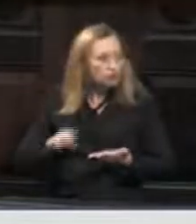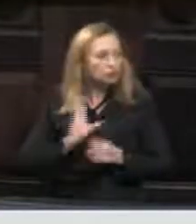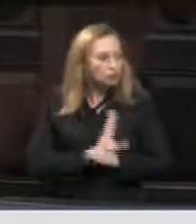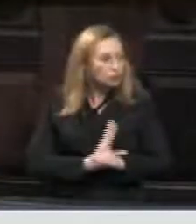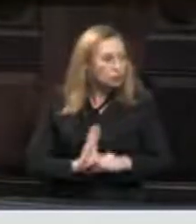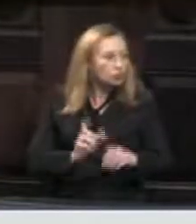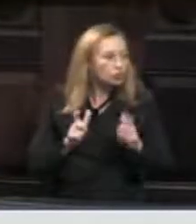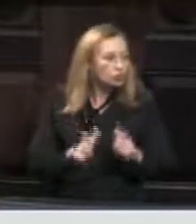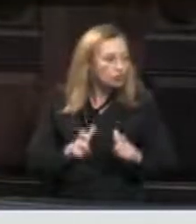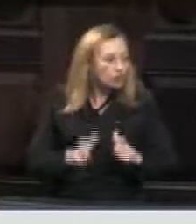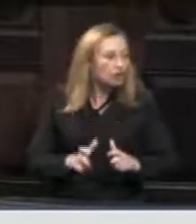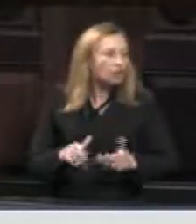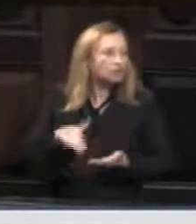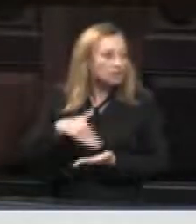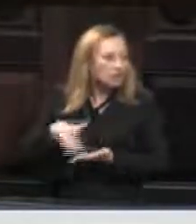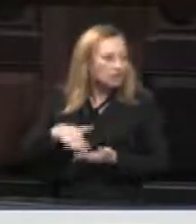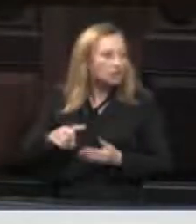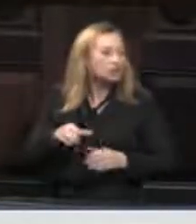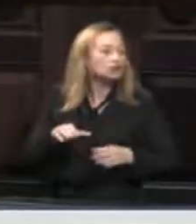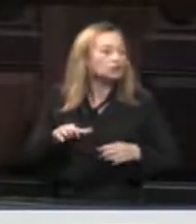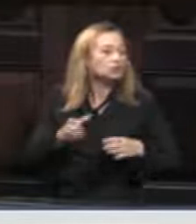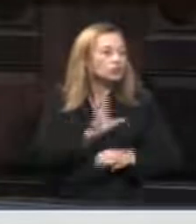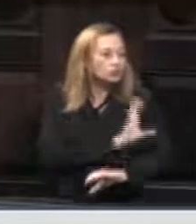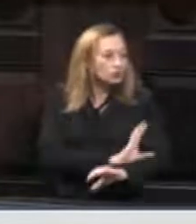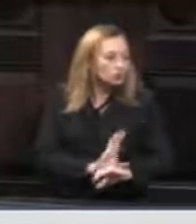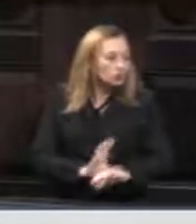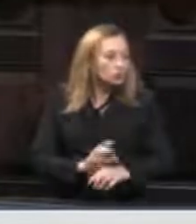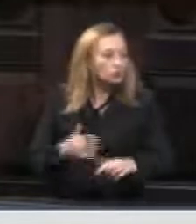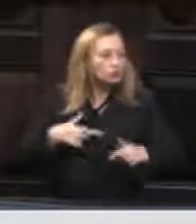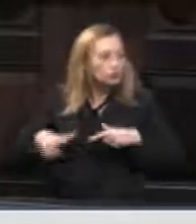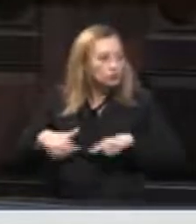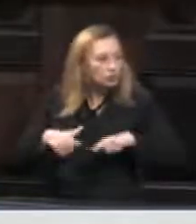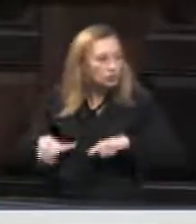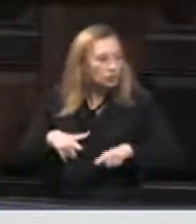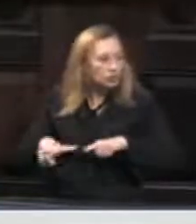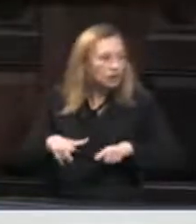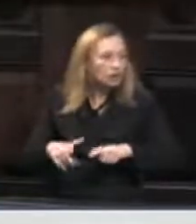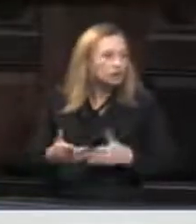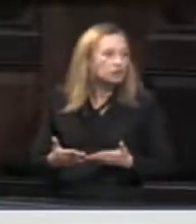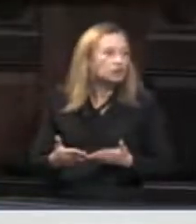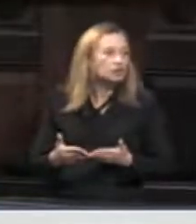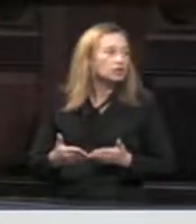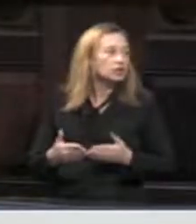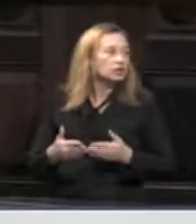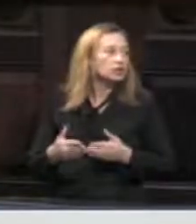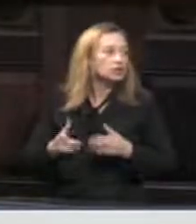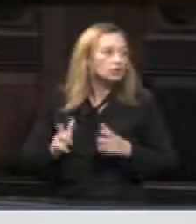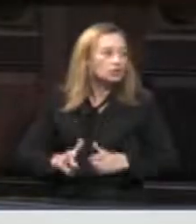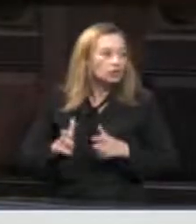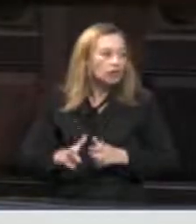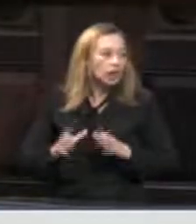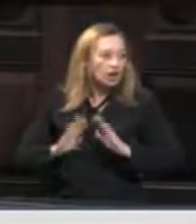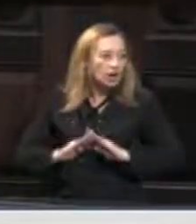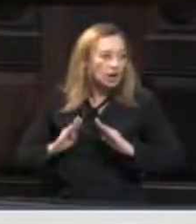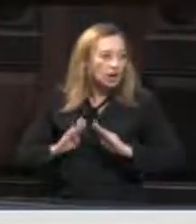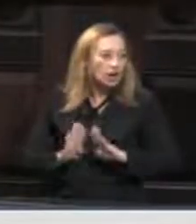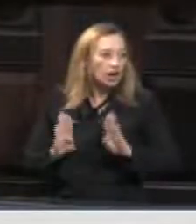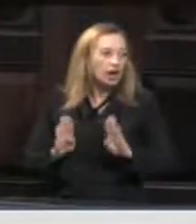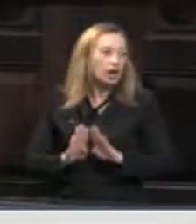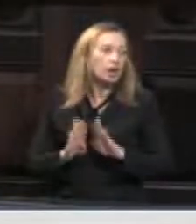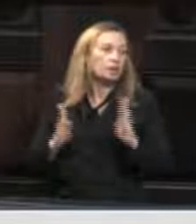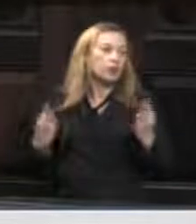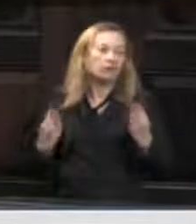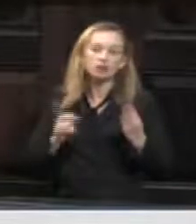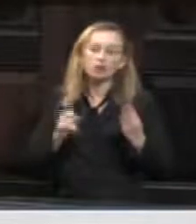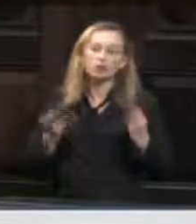que a Secretaria de Cultura trabalhe para manter esses espaços abertos e não trabalhe para o seu fechamento.